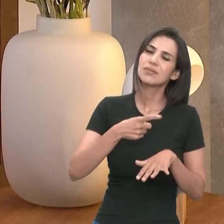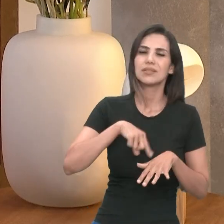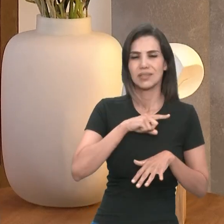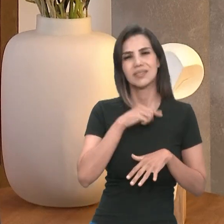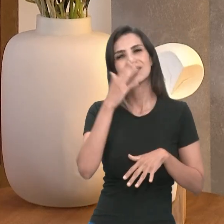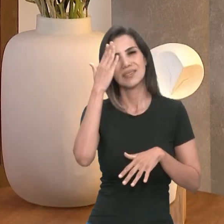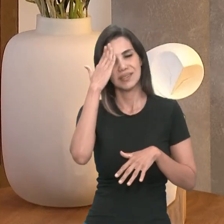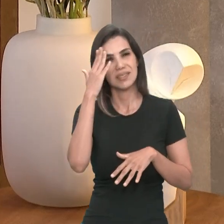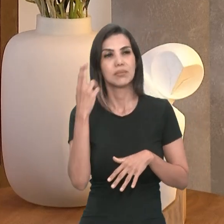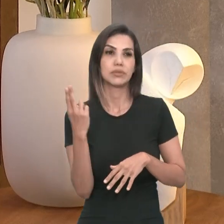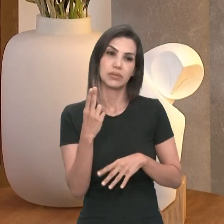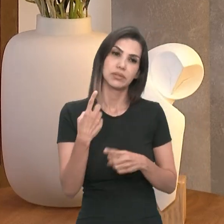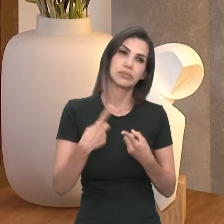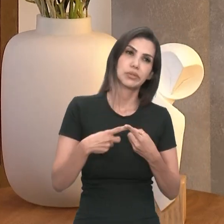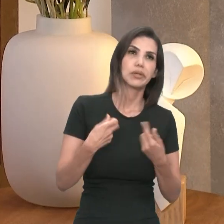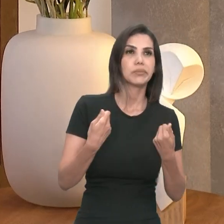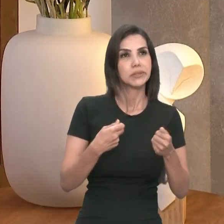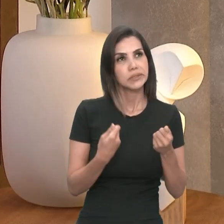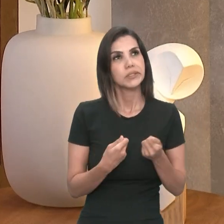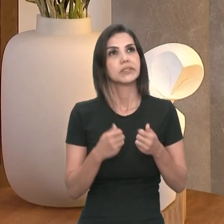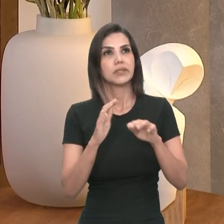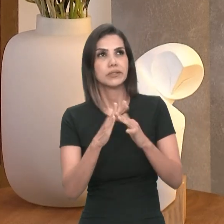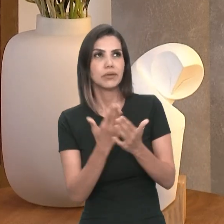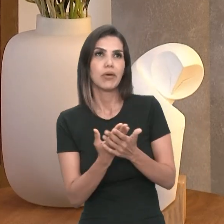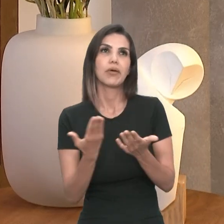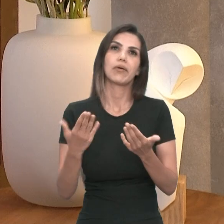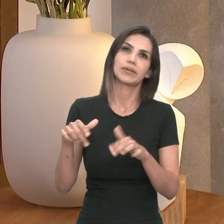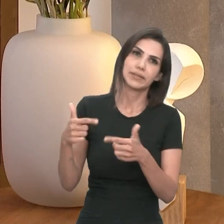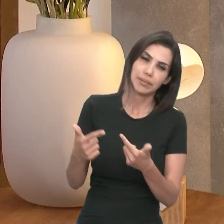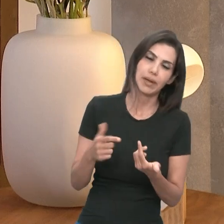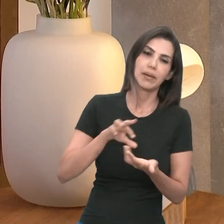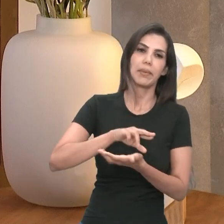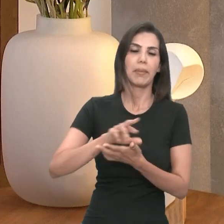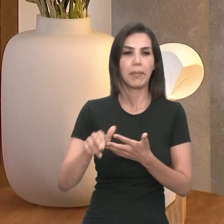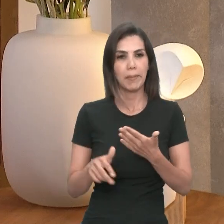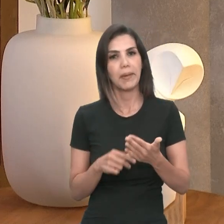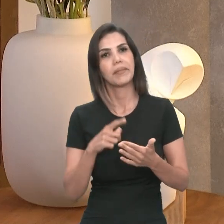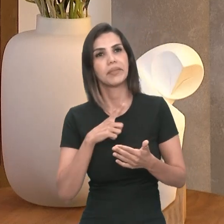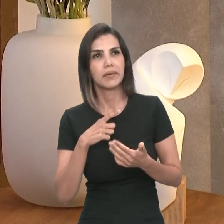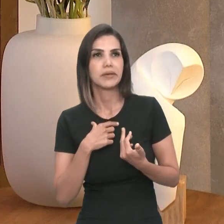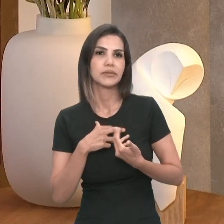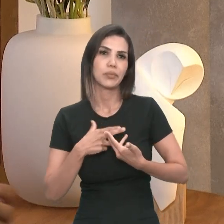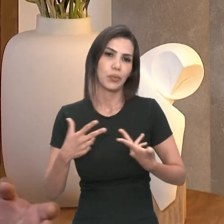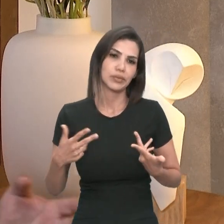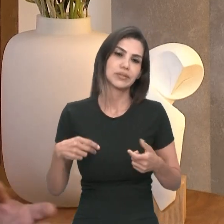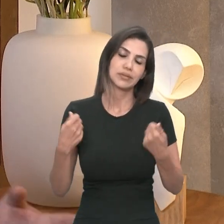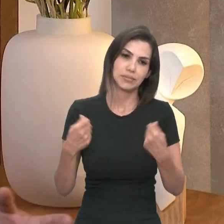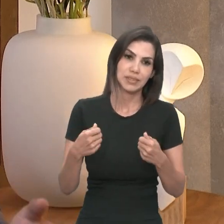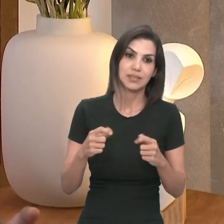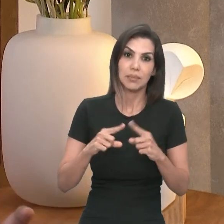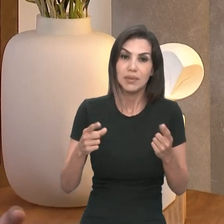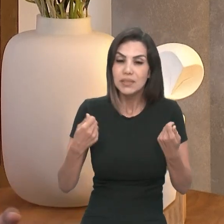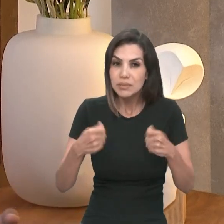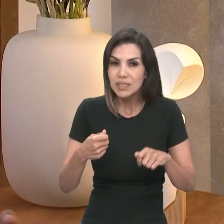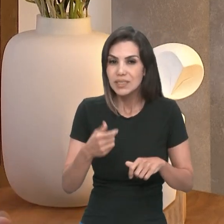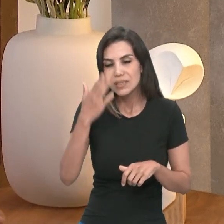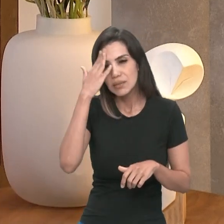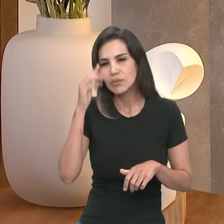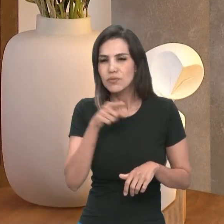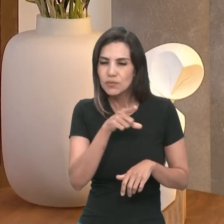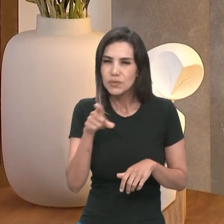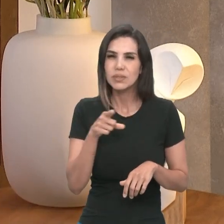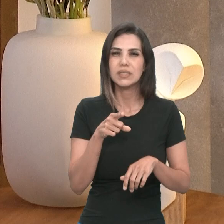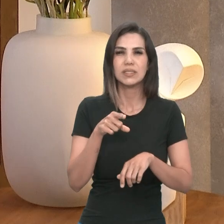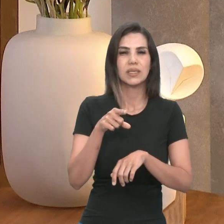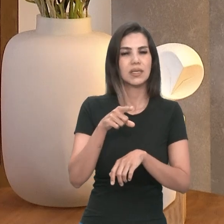né, de trabalho, escola e tudo mais. Então, mas o que a gente tem que levar em consideração é se a gente está dormindo o suficiente. Então,